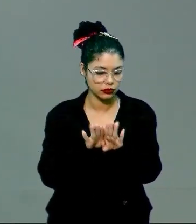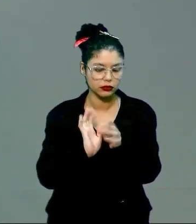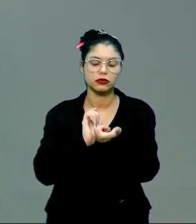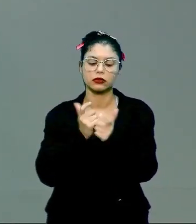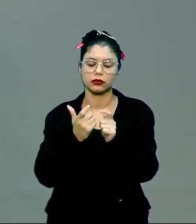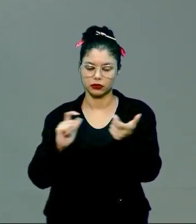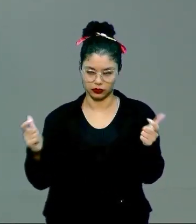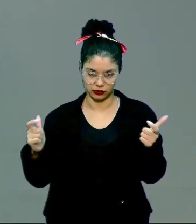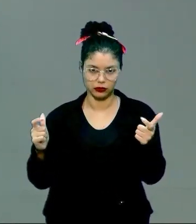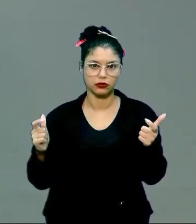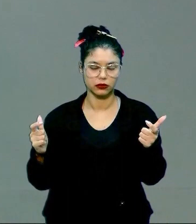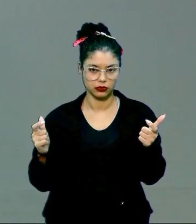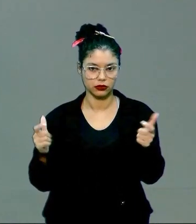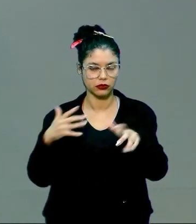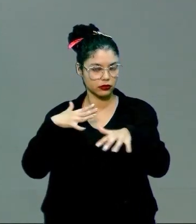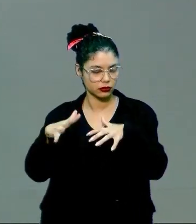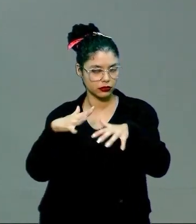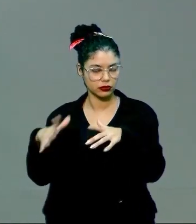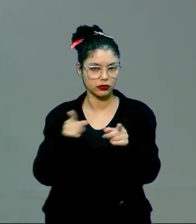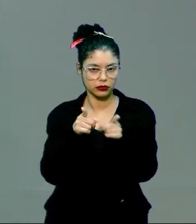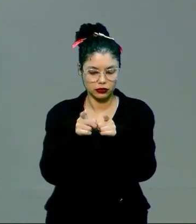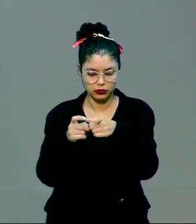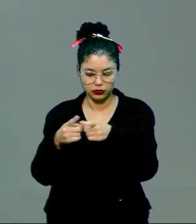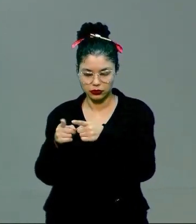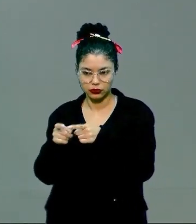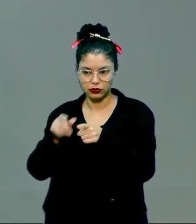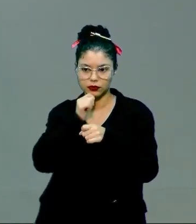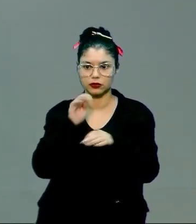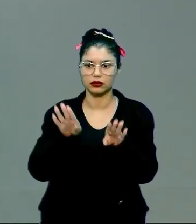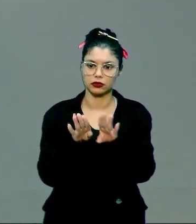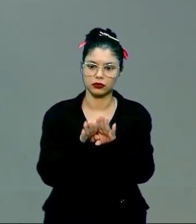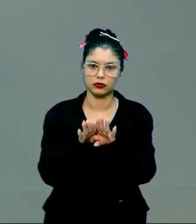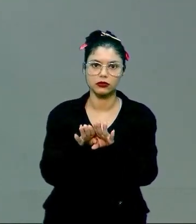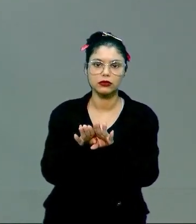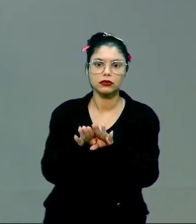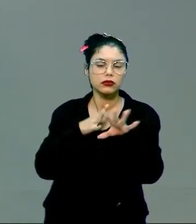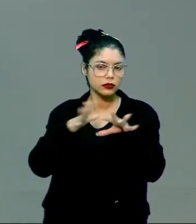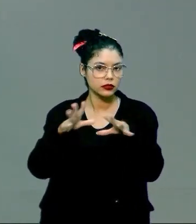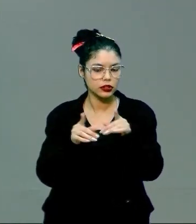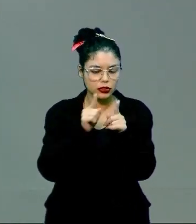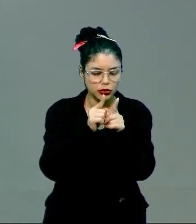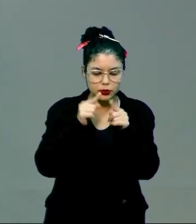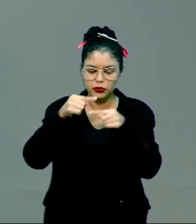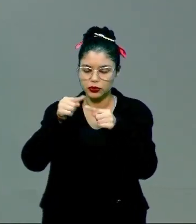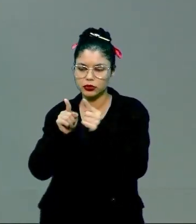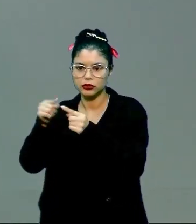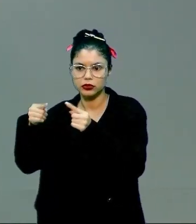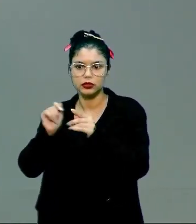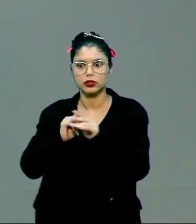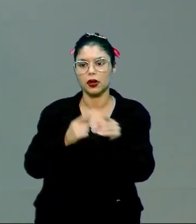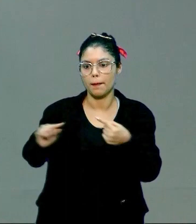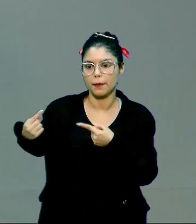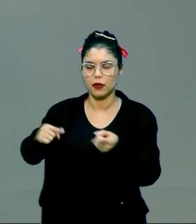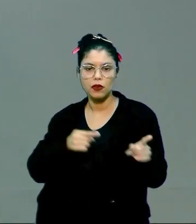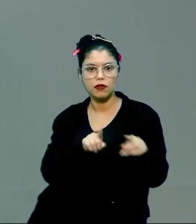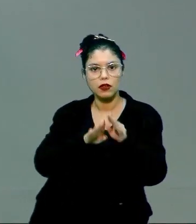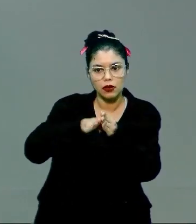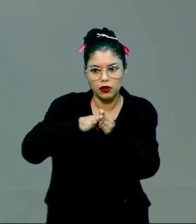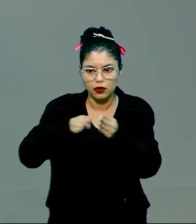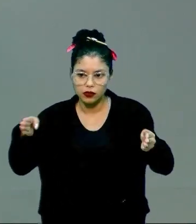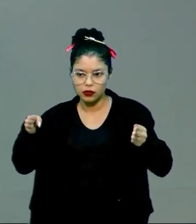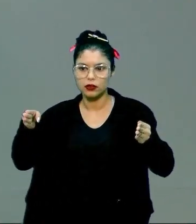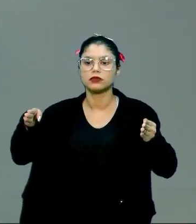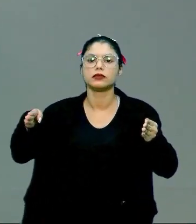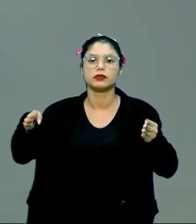um aumento no grau de agitação de partículas. E esse aumento no grau de agitação de partículas provoca um afastamento da